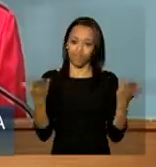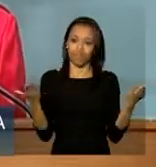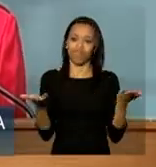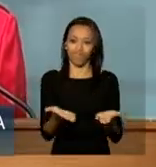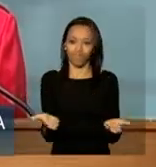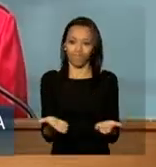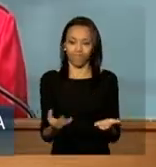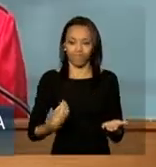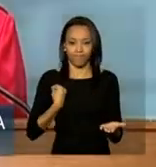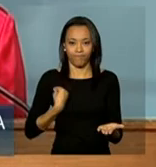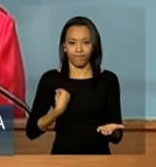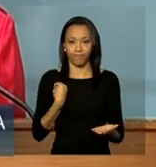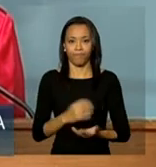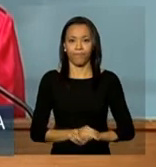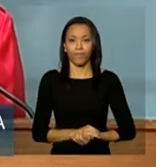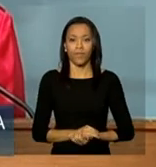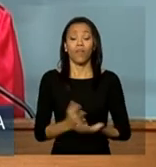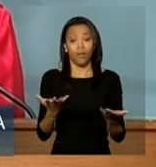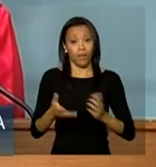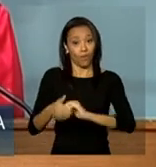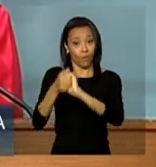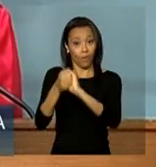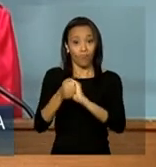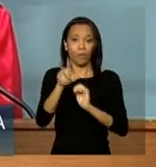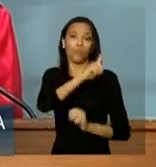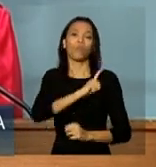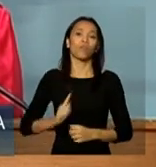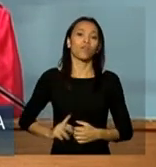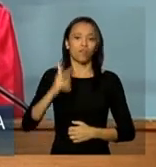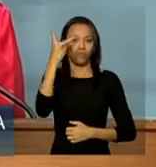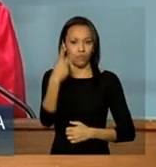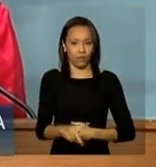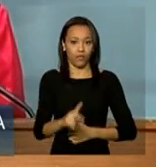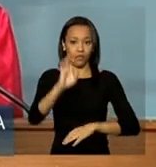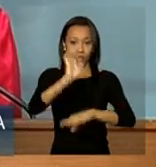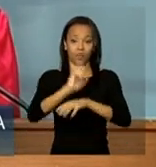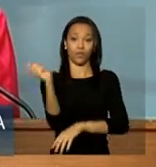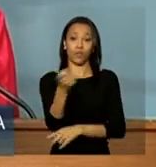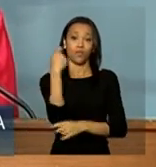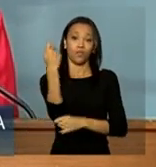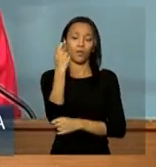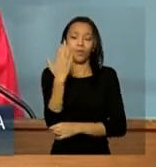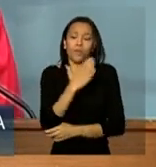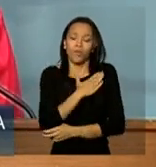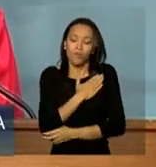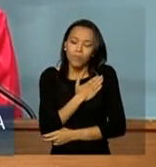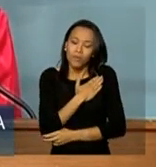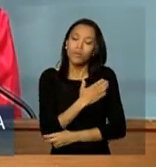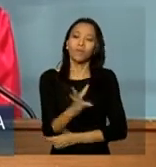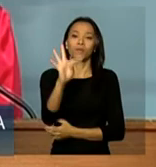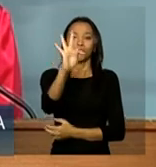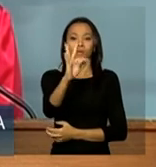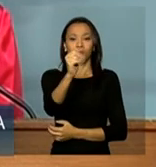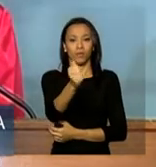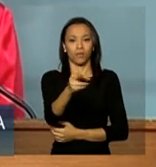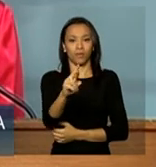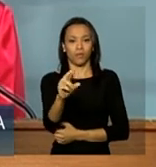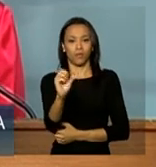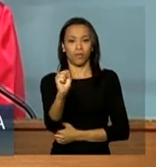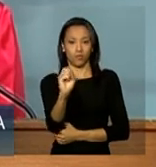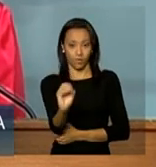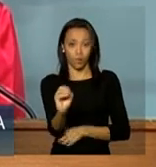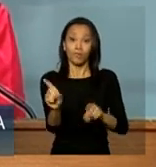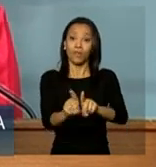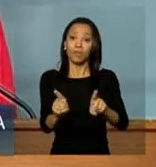presença. Queria cumprimentar o governador do Rio Grande do Sul, o meu querido Tarso Genro,